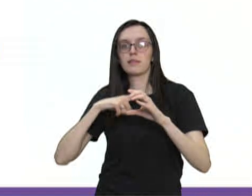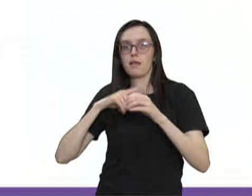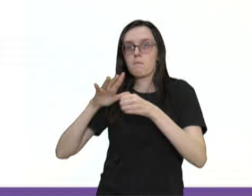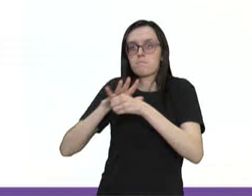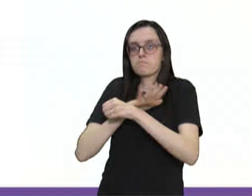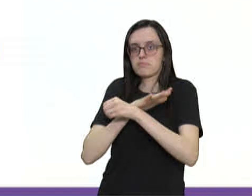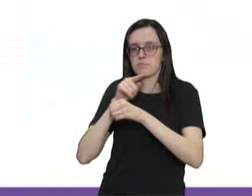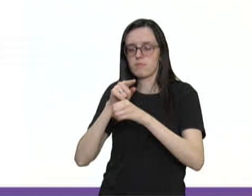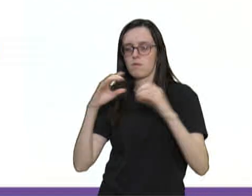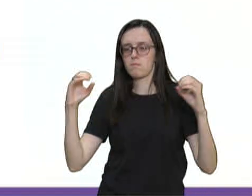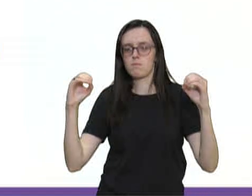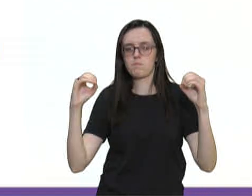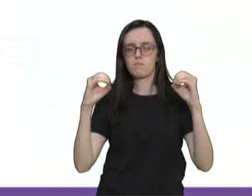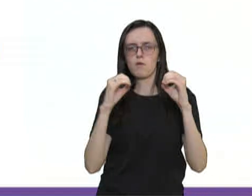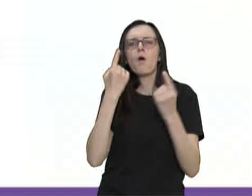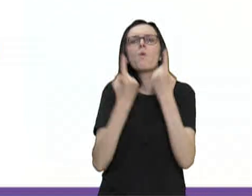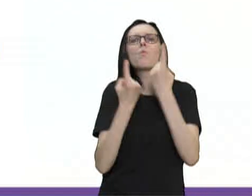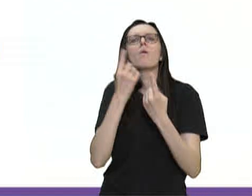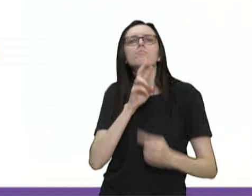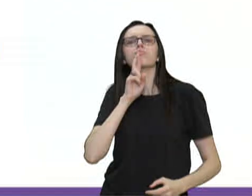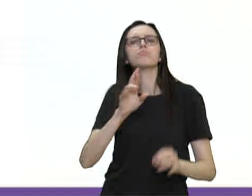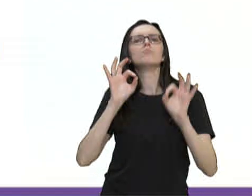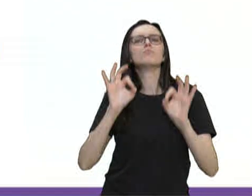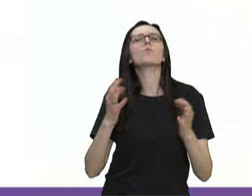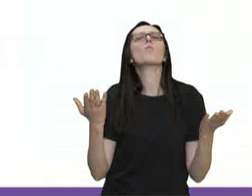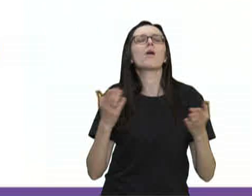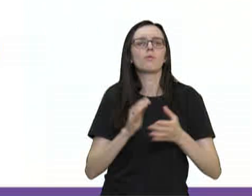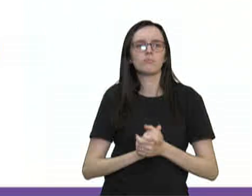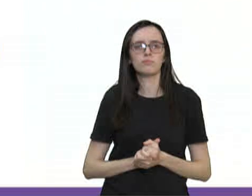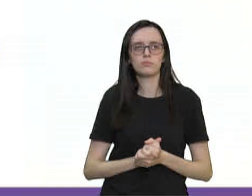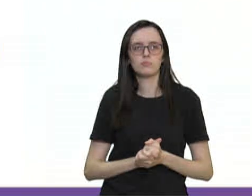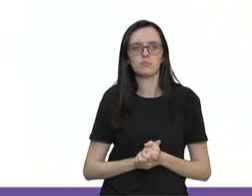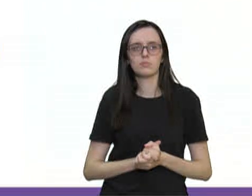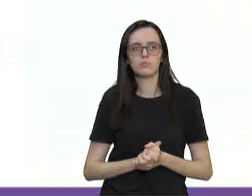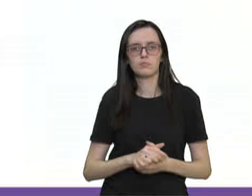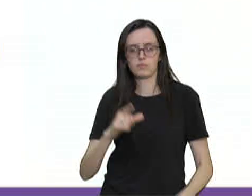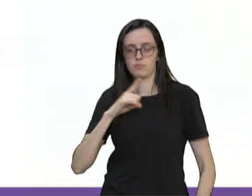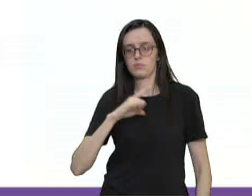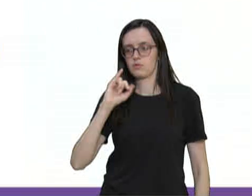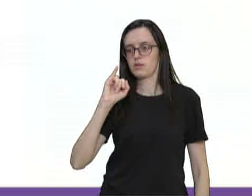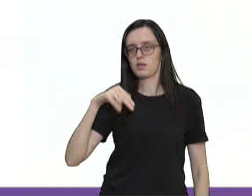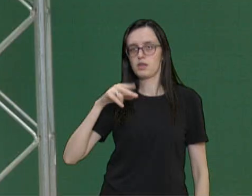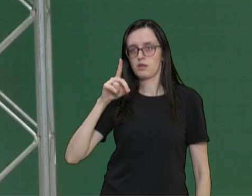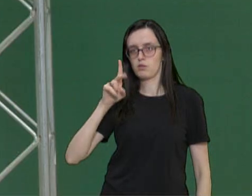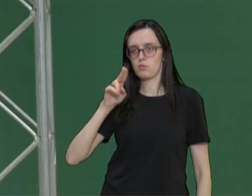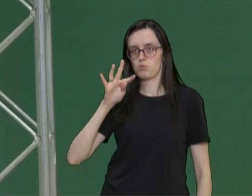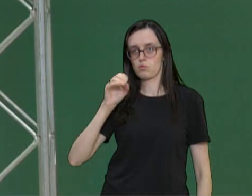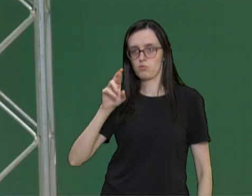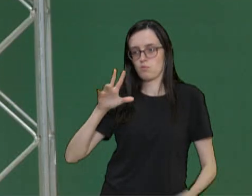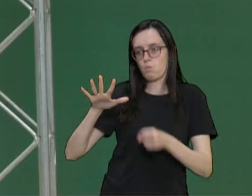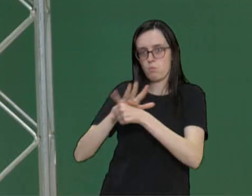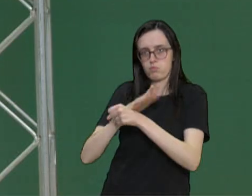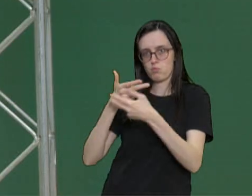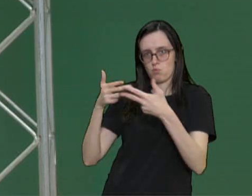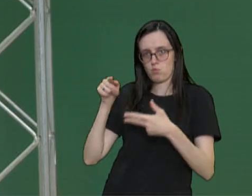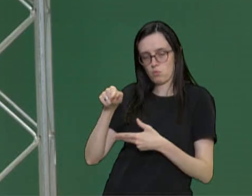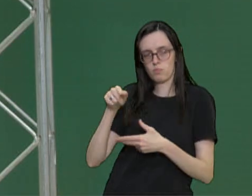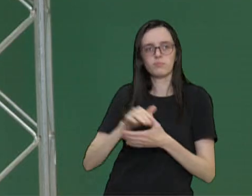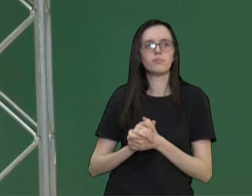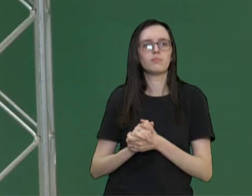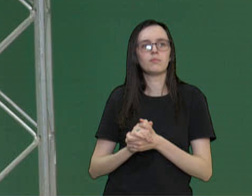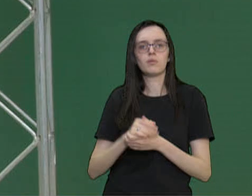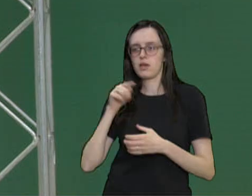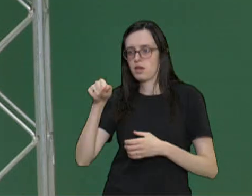das informações é correta? Então vamos analisar aqui. Nós temos o indutor, que é um corpo carregado, o qual se aproxima